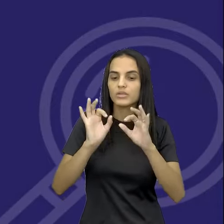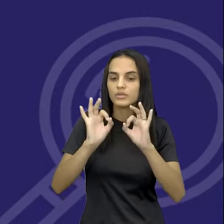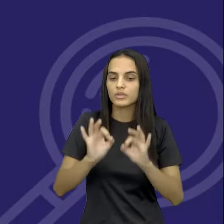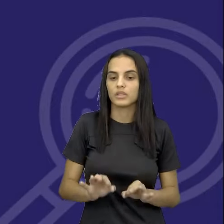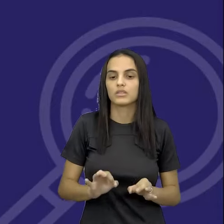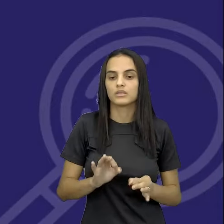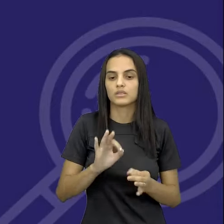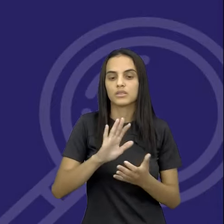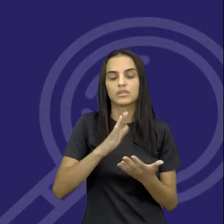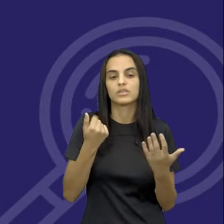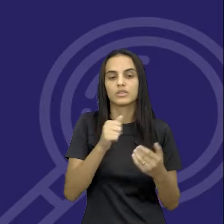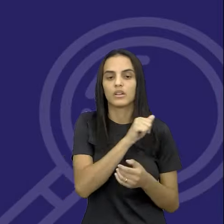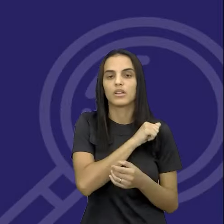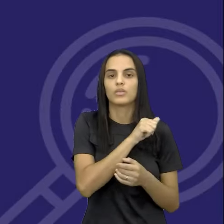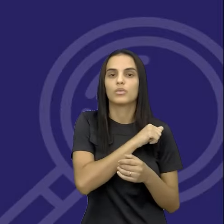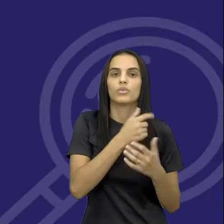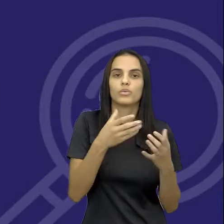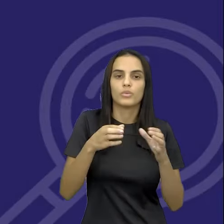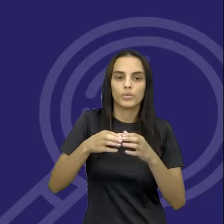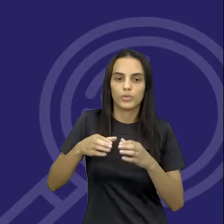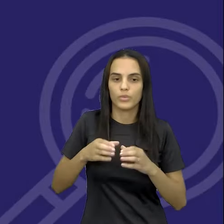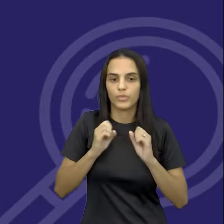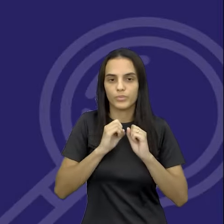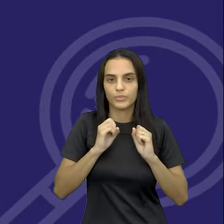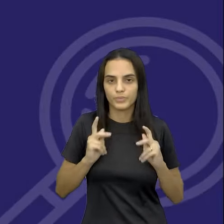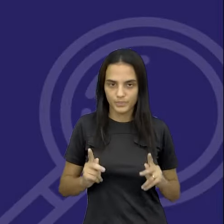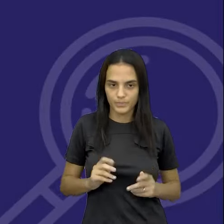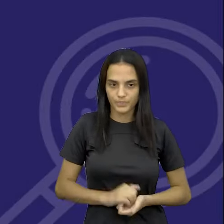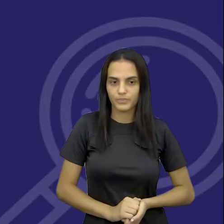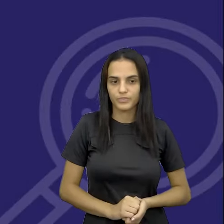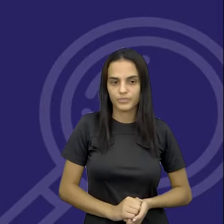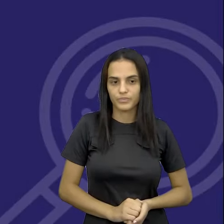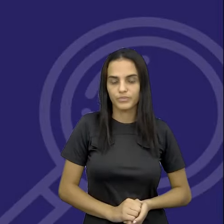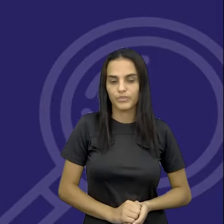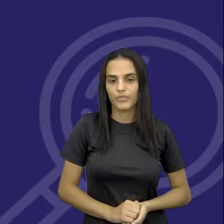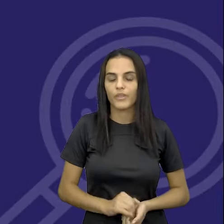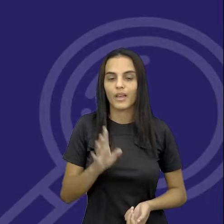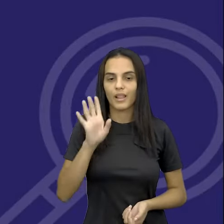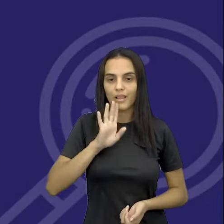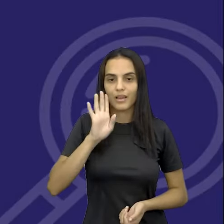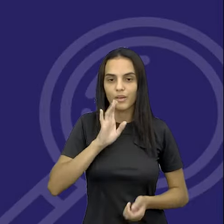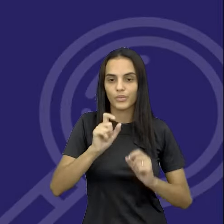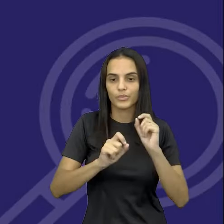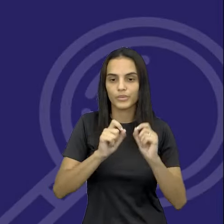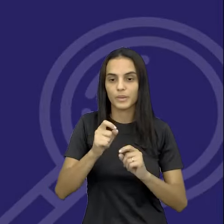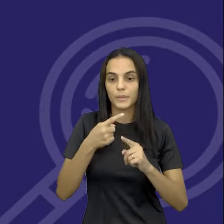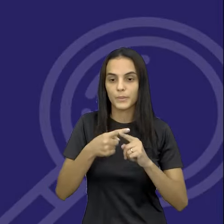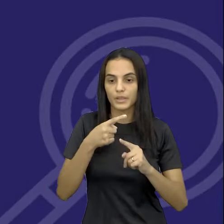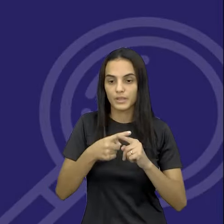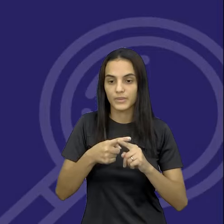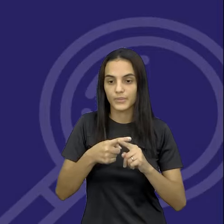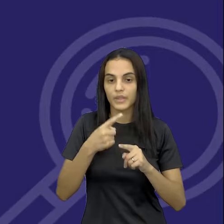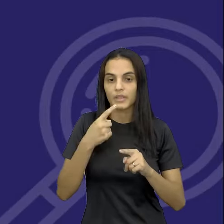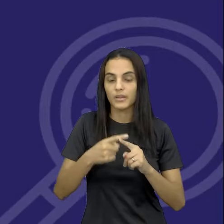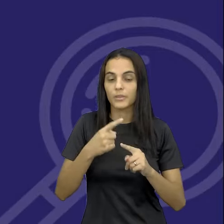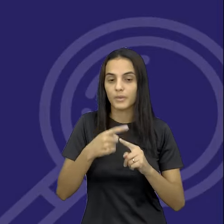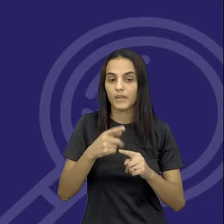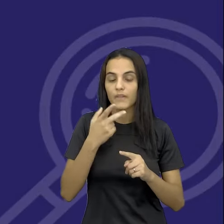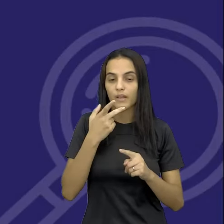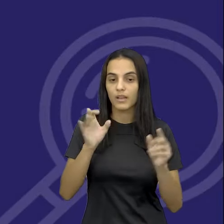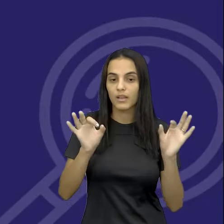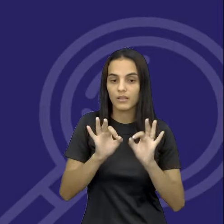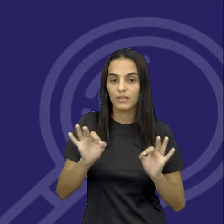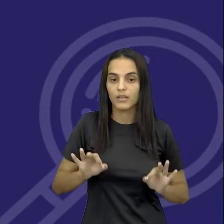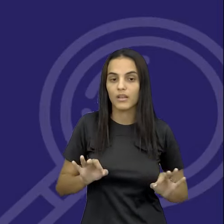e de estudantes, né, por grupo, tá? E aí é bacana, né, por quê? Porque aí não é falado